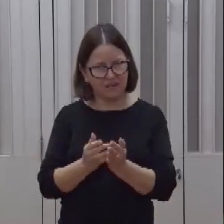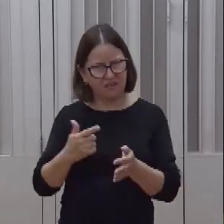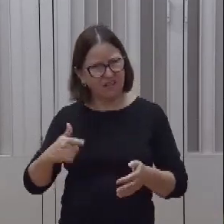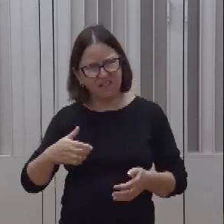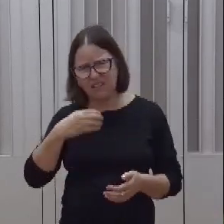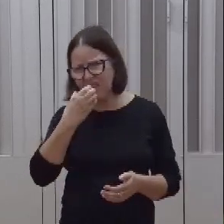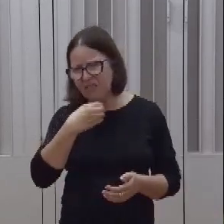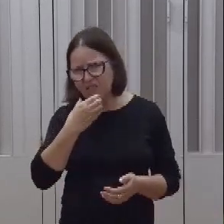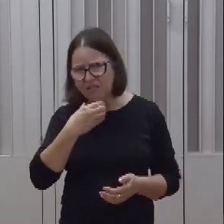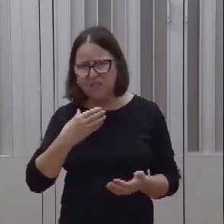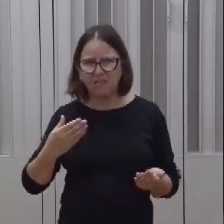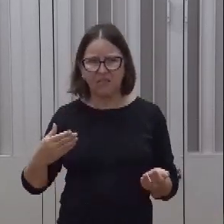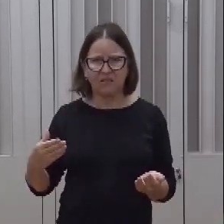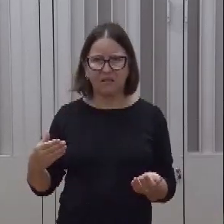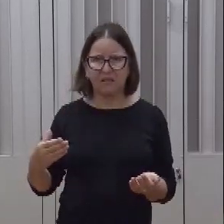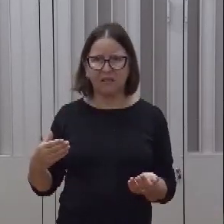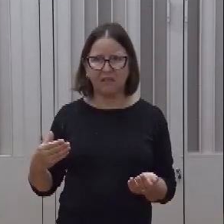infrutífero.